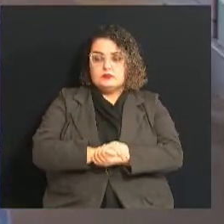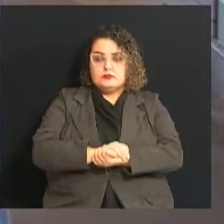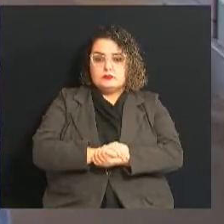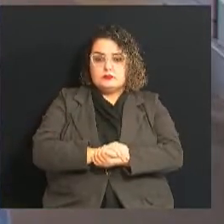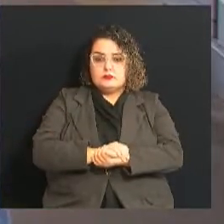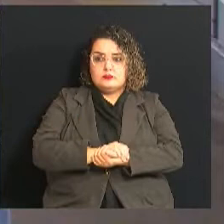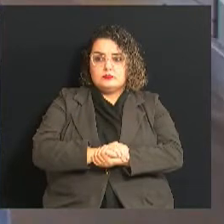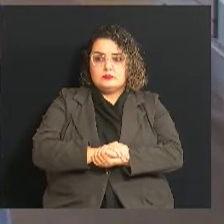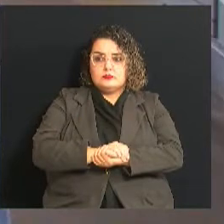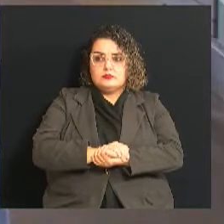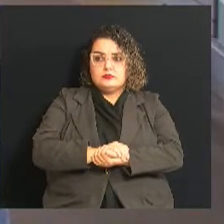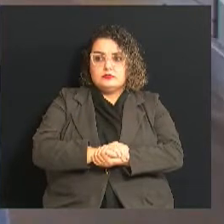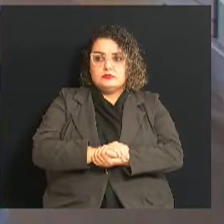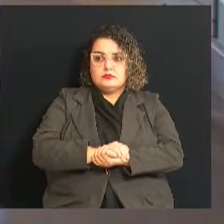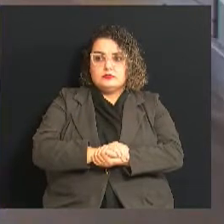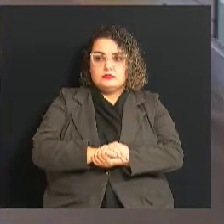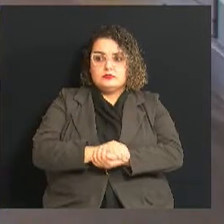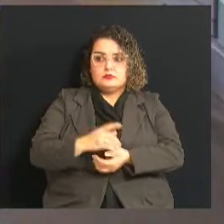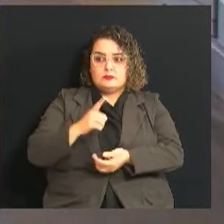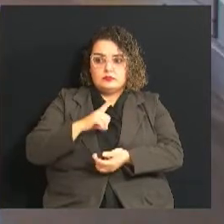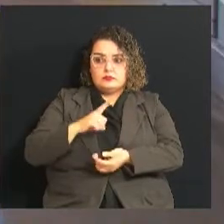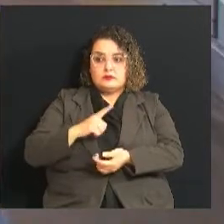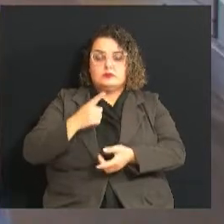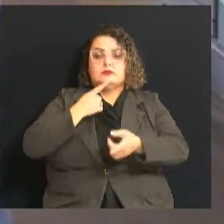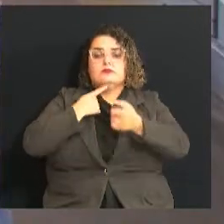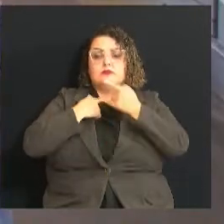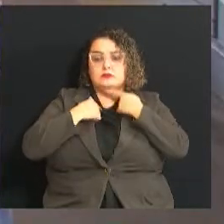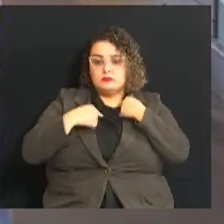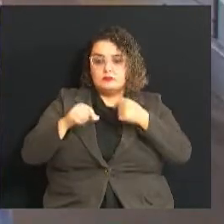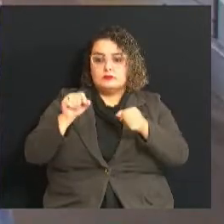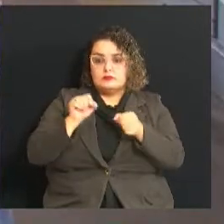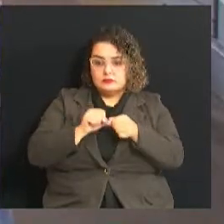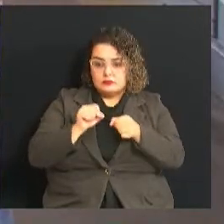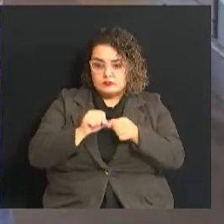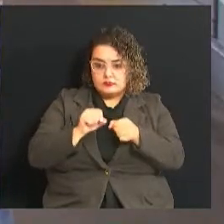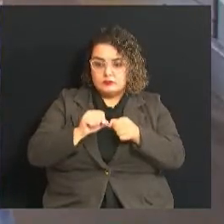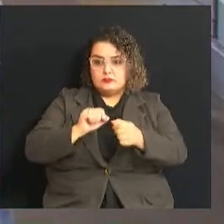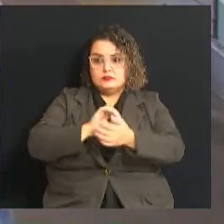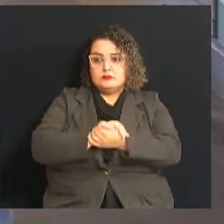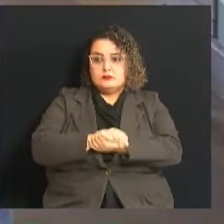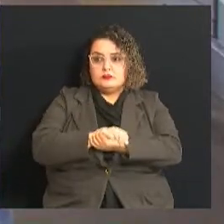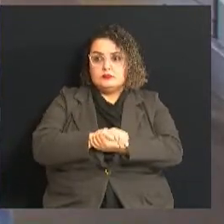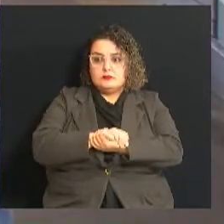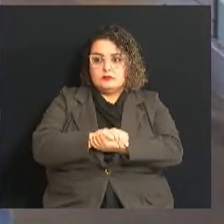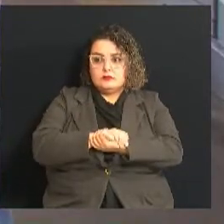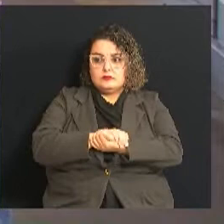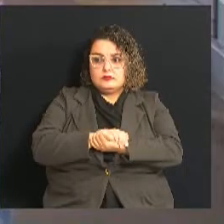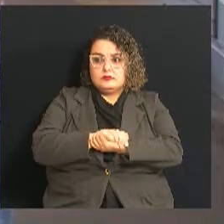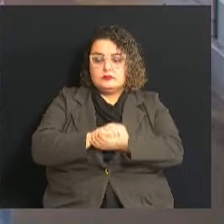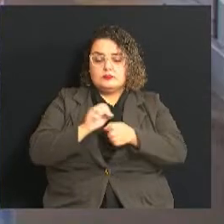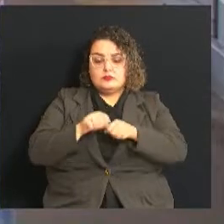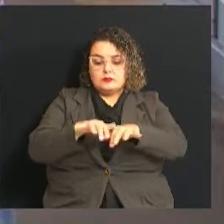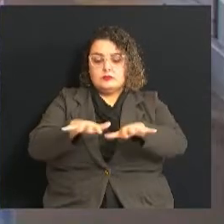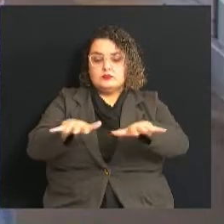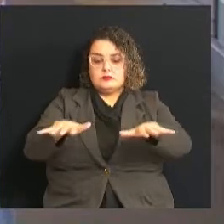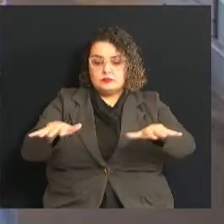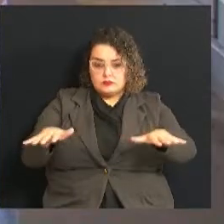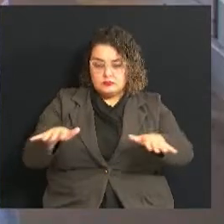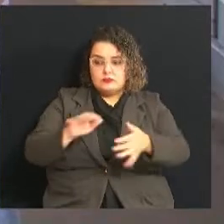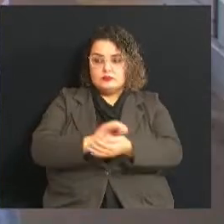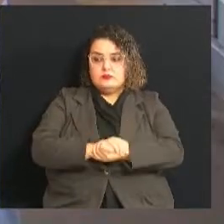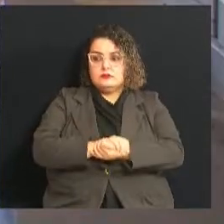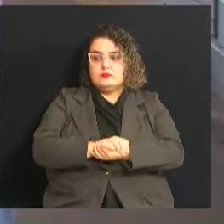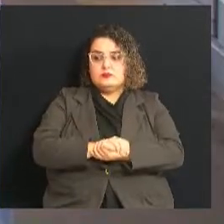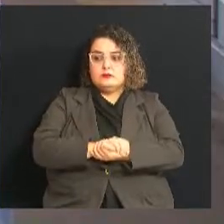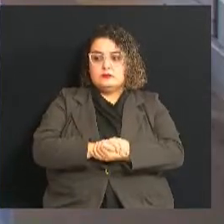Há uma vontade muito grande de que isso seja feito de forma muito ampla, né? Então, os